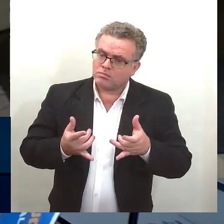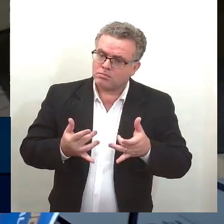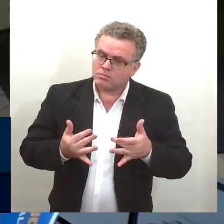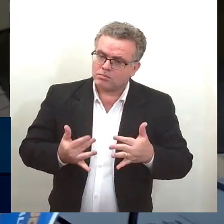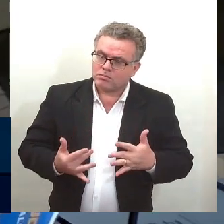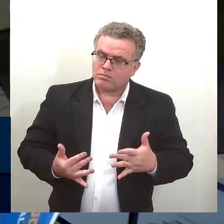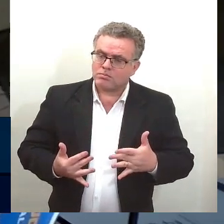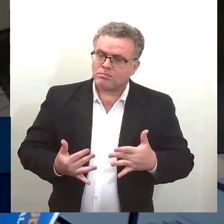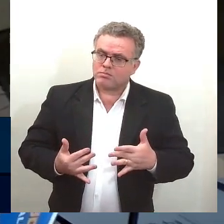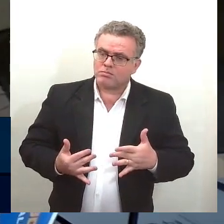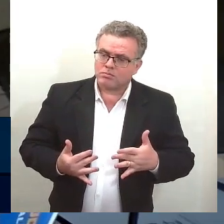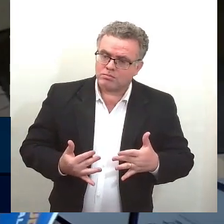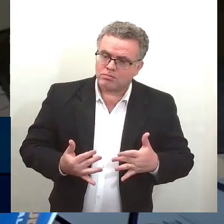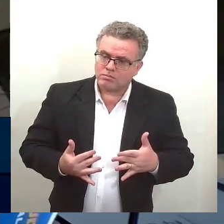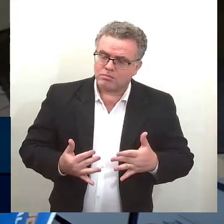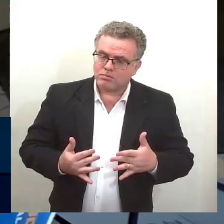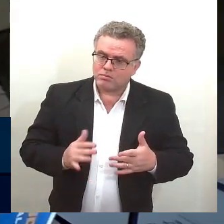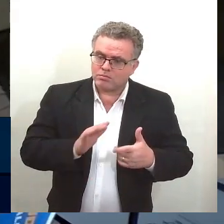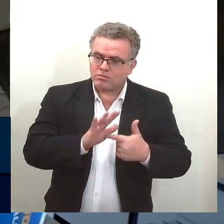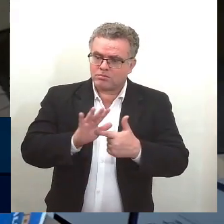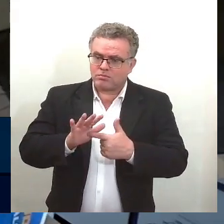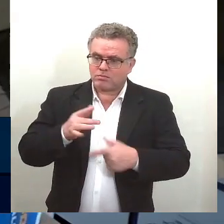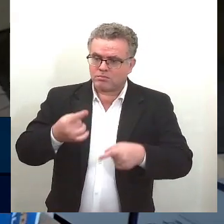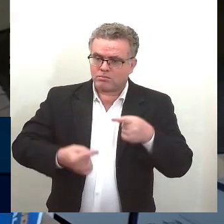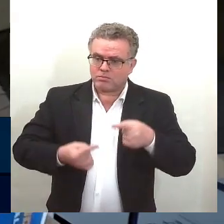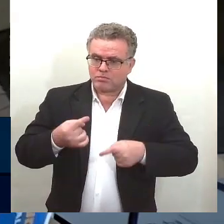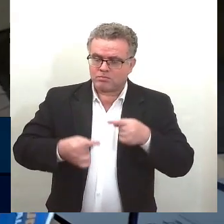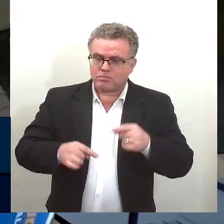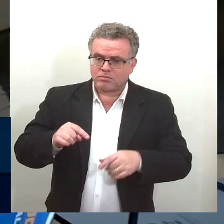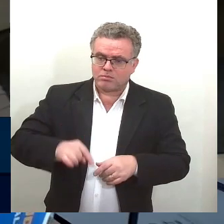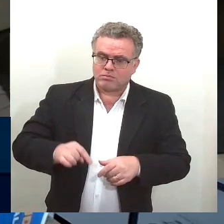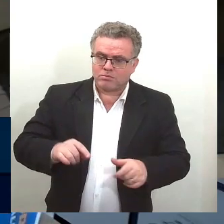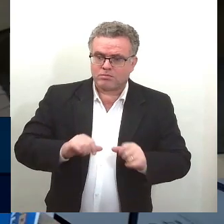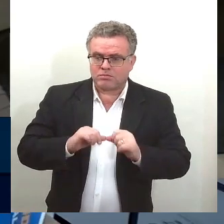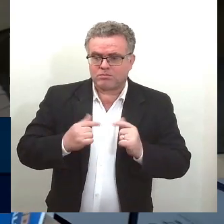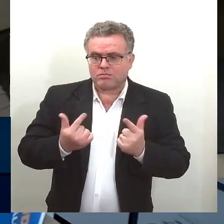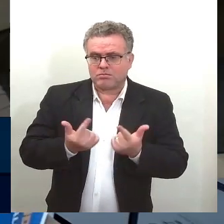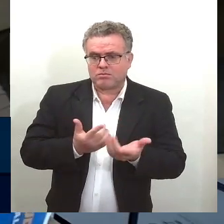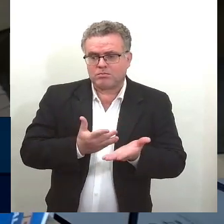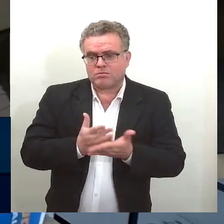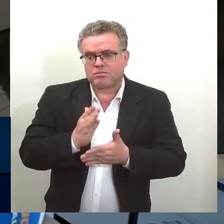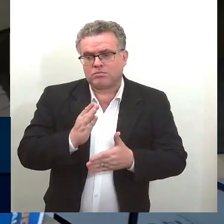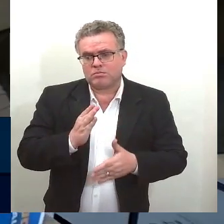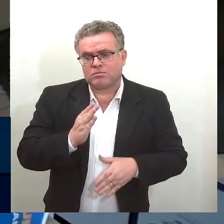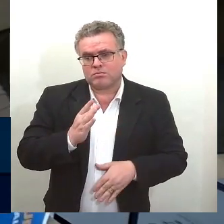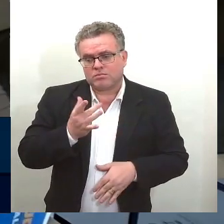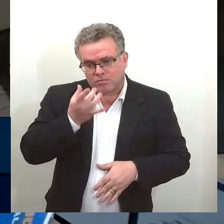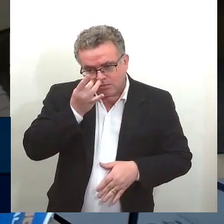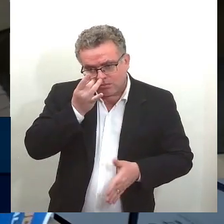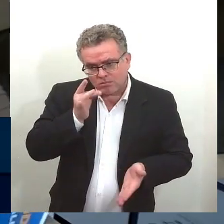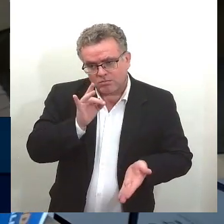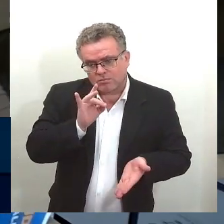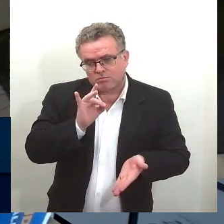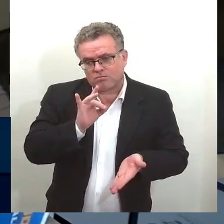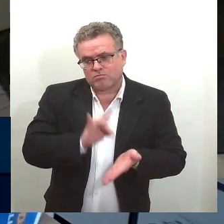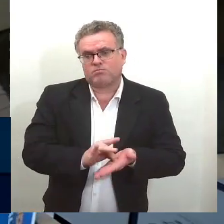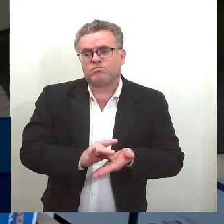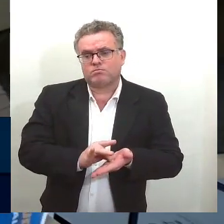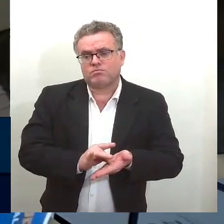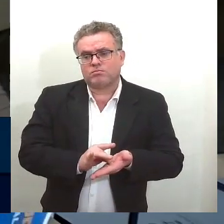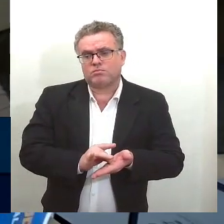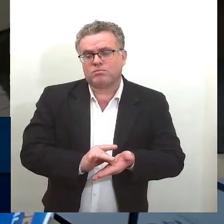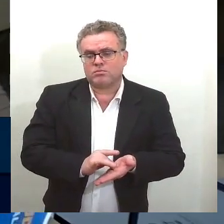debatido, discutido aqui nessa casa, aprovado, nós temos a certeza que ele é colocado em prática, é